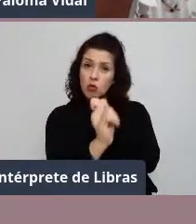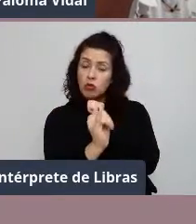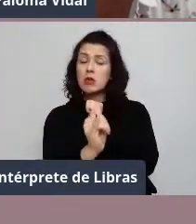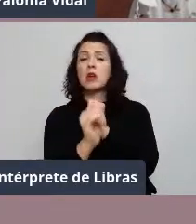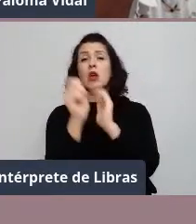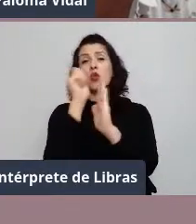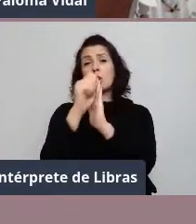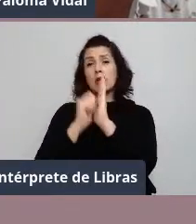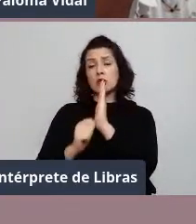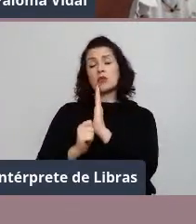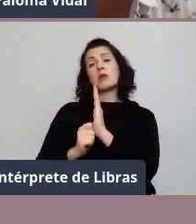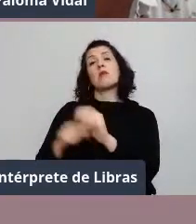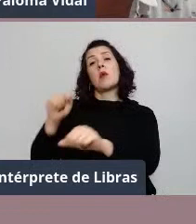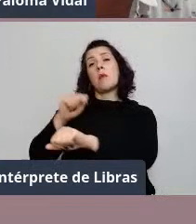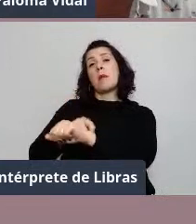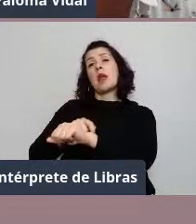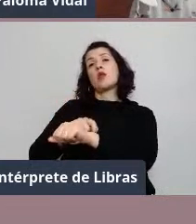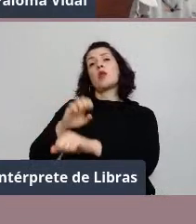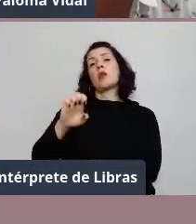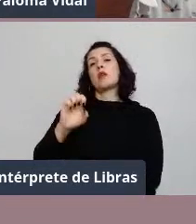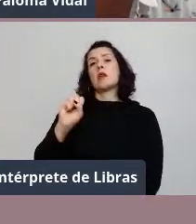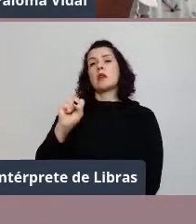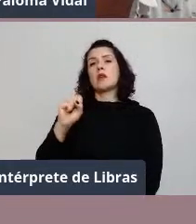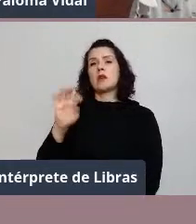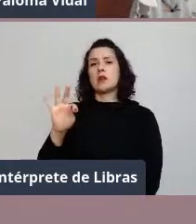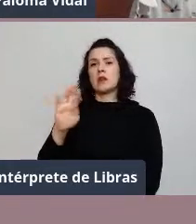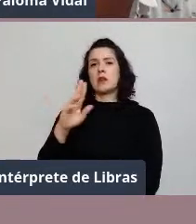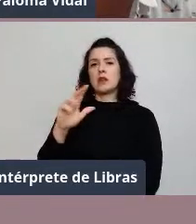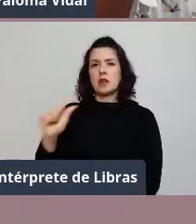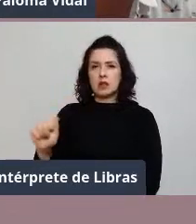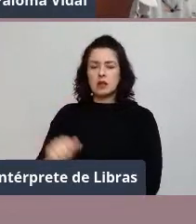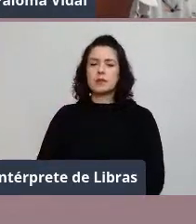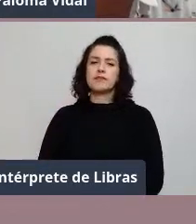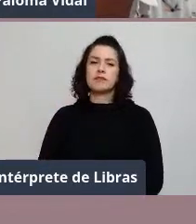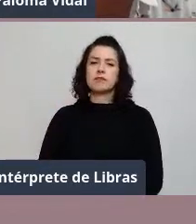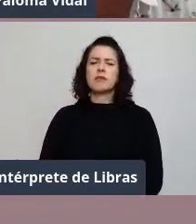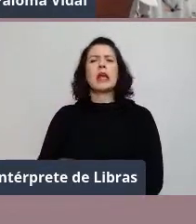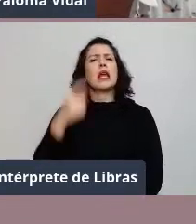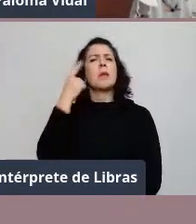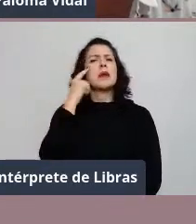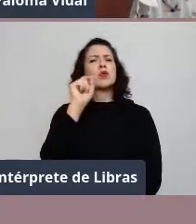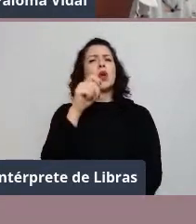Eu sinto que, de certa forma, no texto da Paloma,